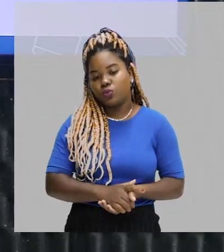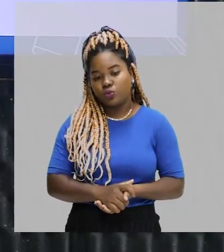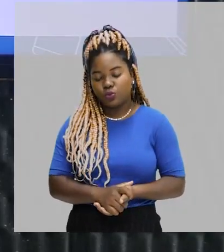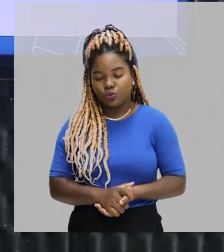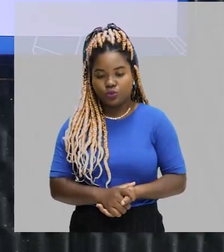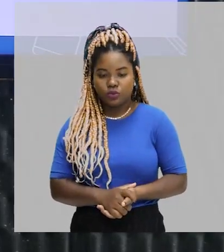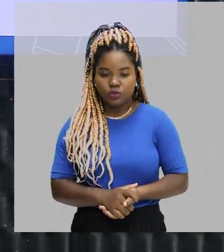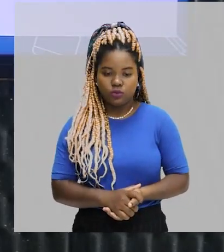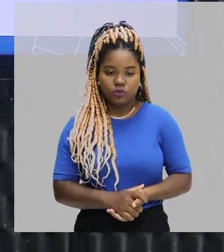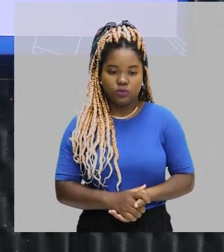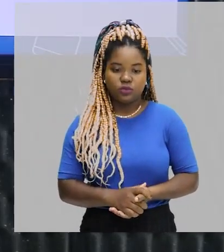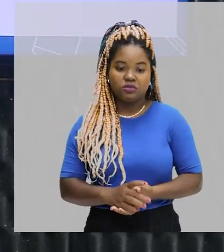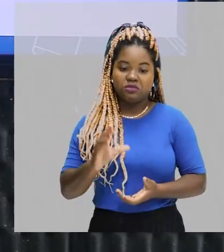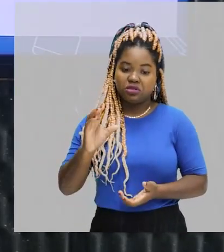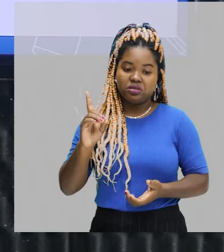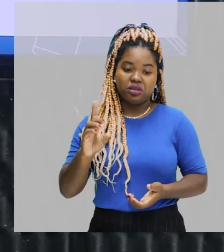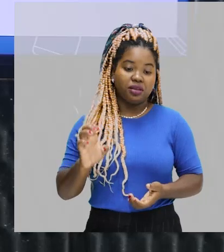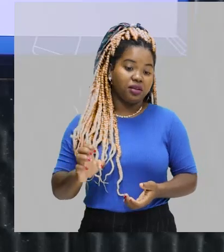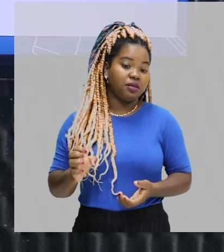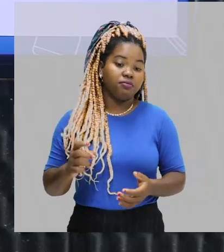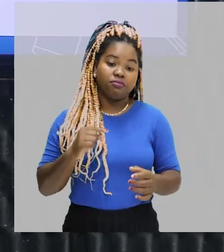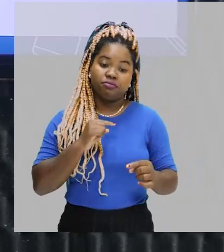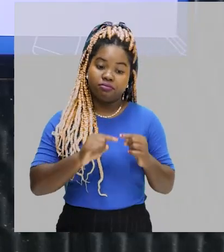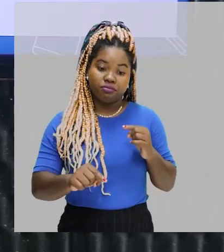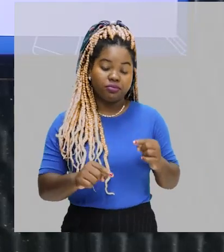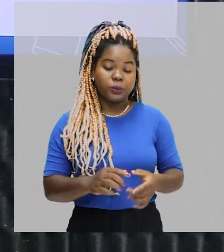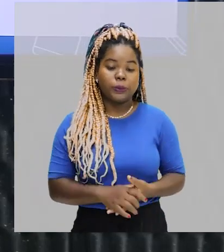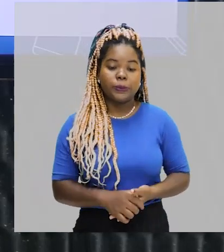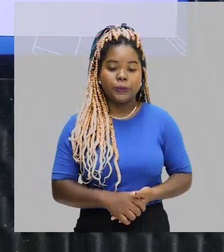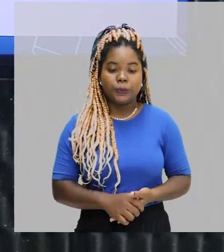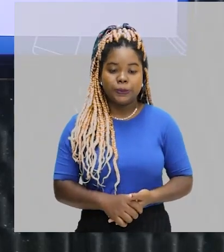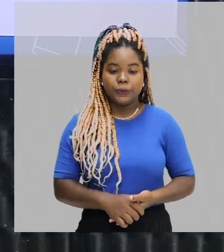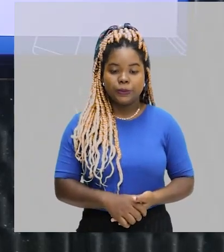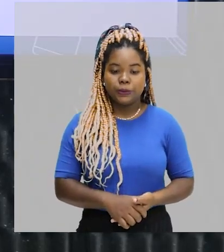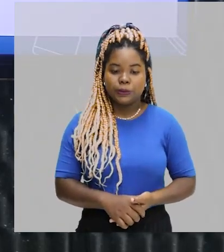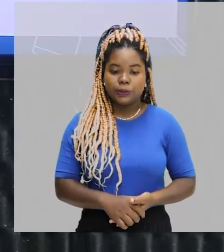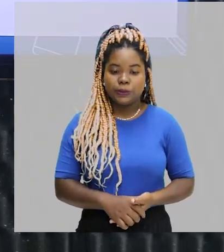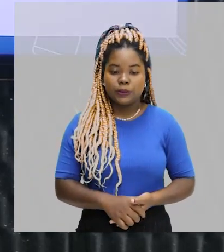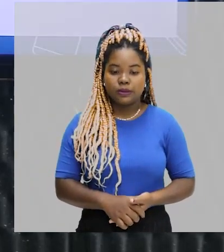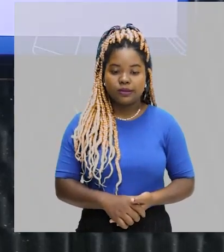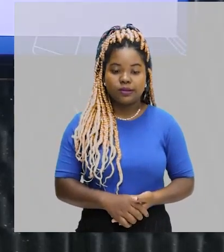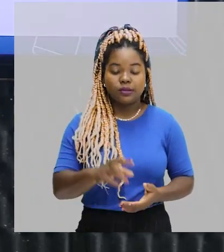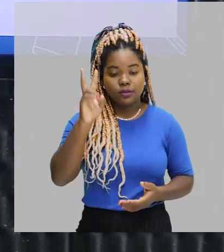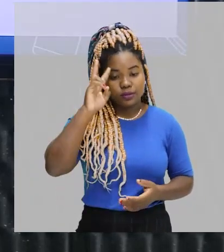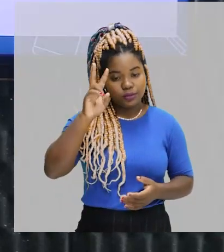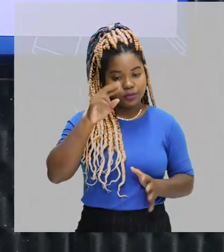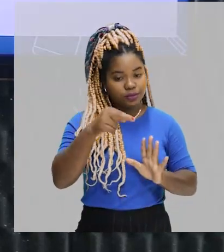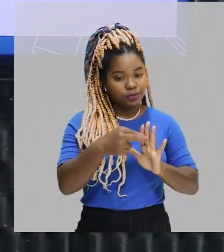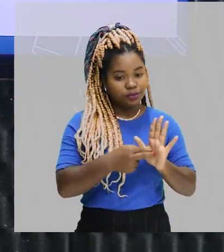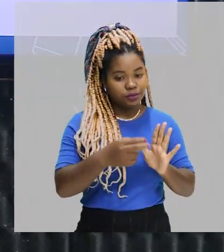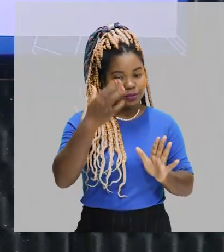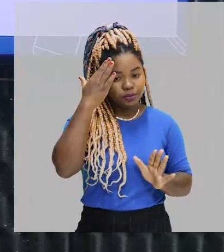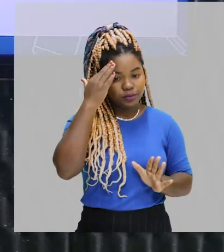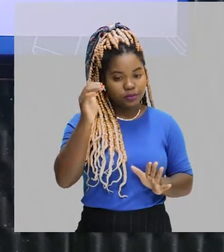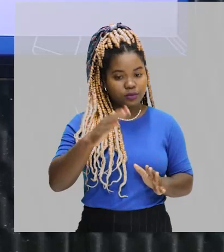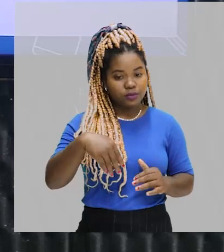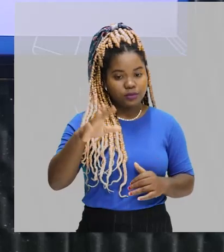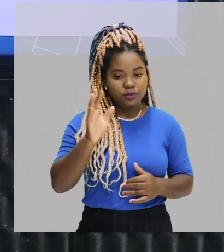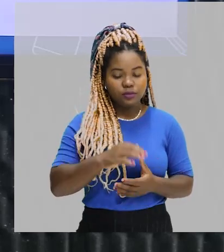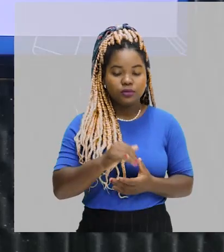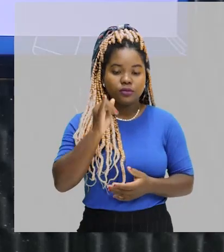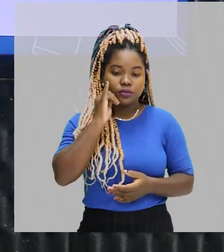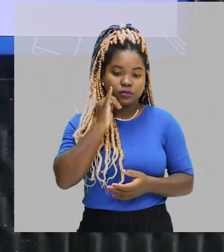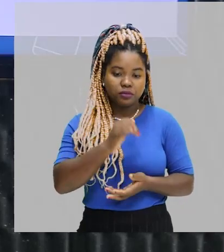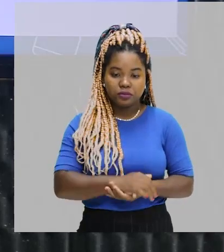letra C, nem letra D, nem letra E. Então, a gente vai por eliminação, lembrando da regra que a gente sabe mais, por